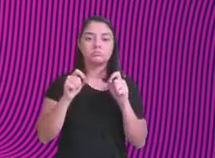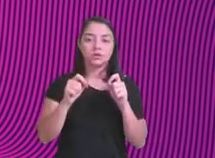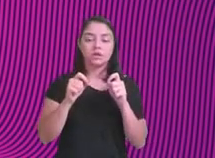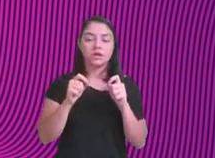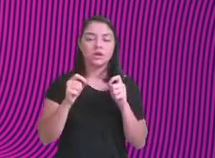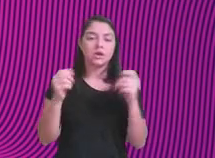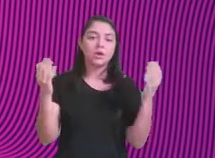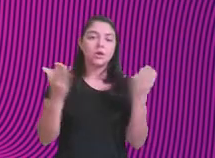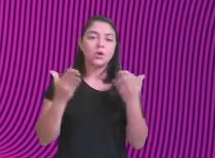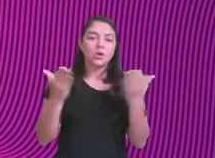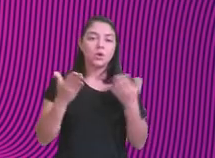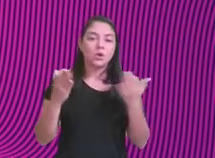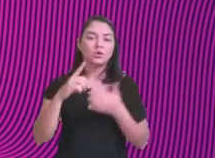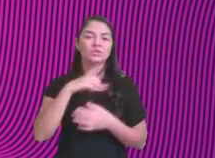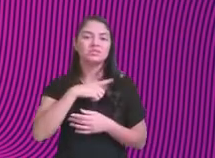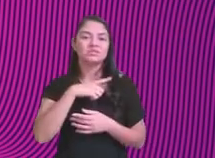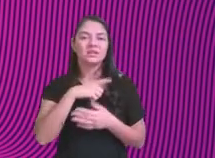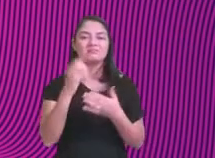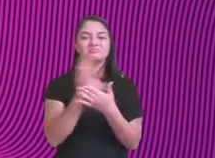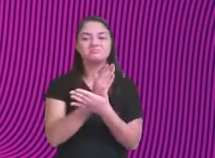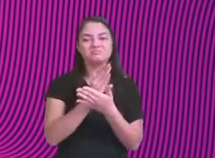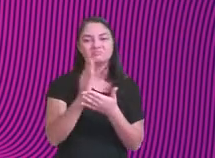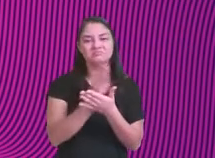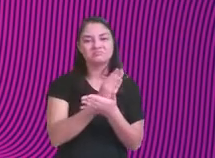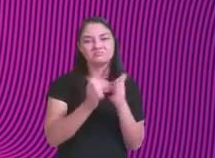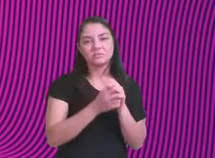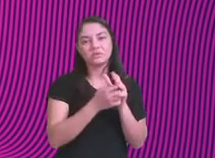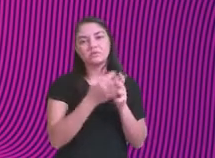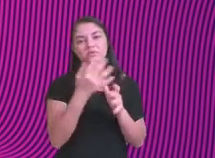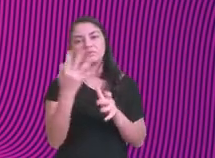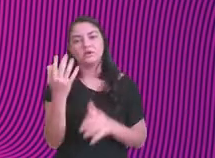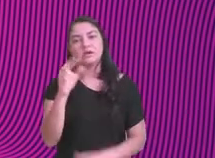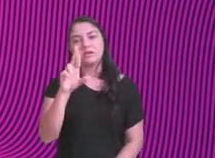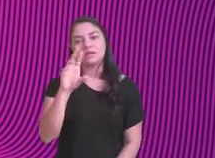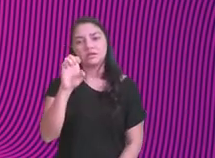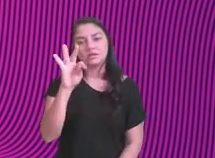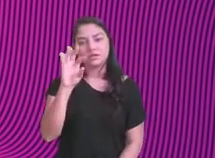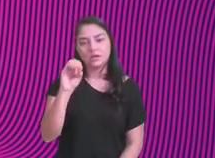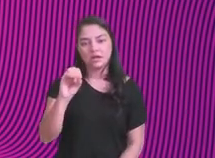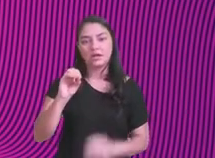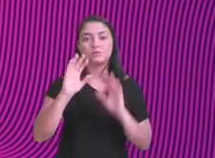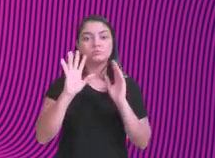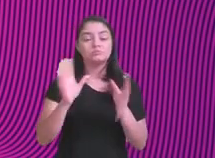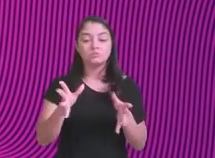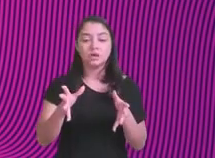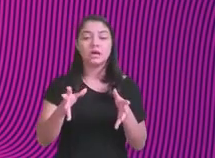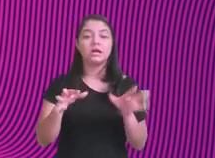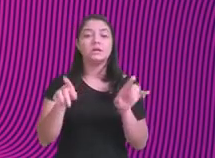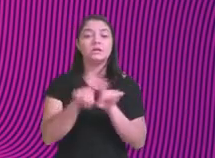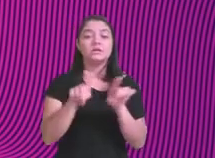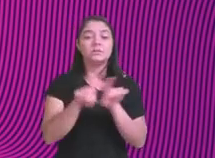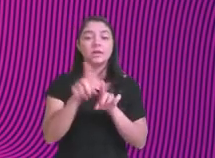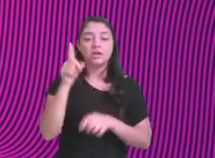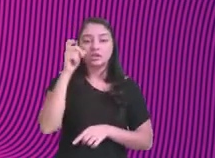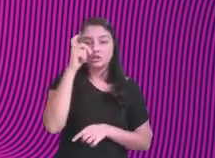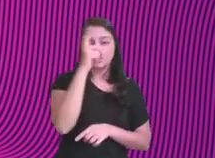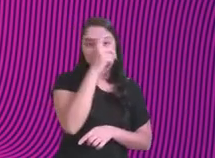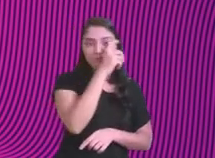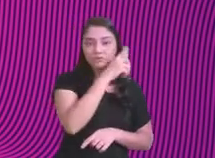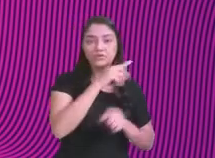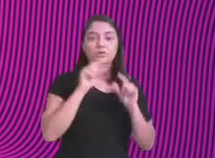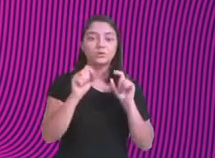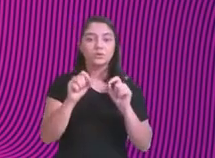a indicação da cirurgia robótica para o paciente reto ela já está mais do que estabelecida, a dificuldade apenas é o